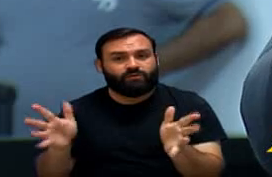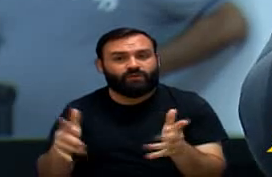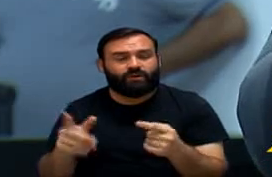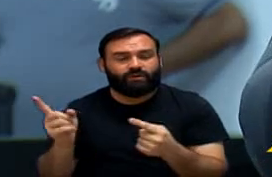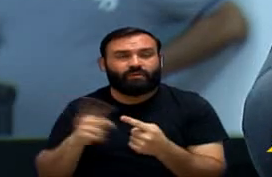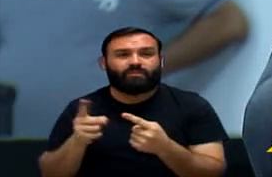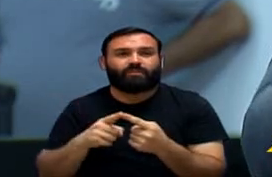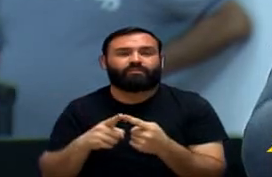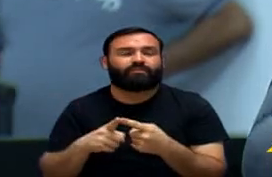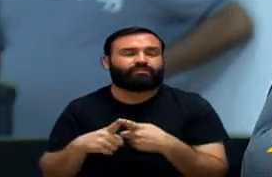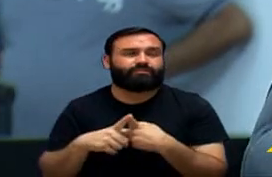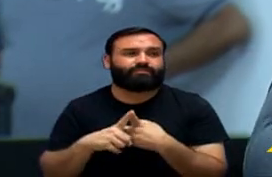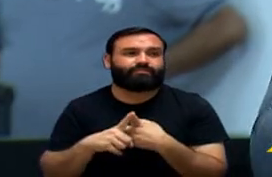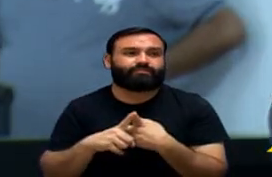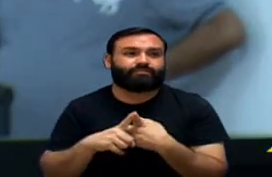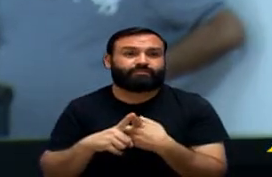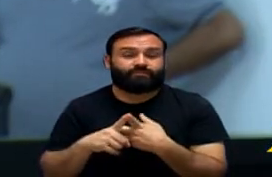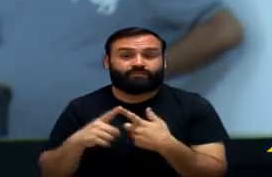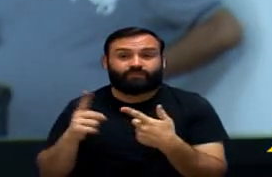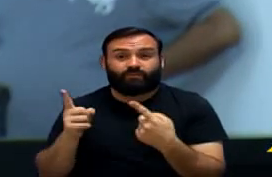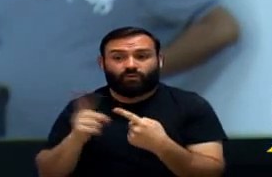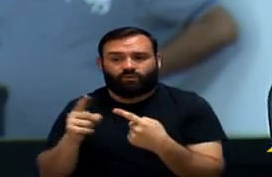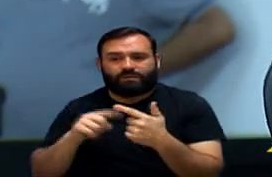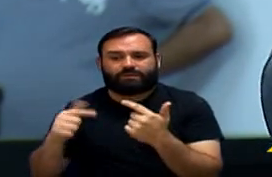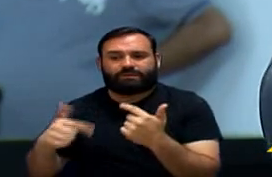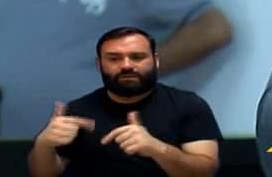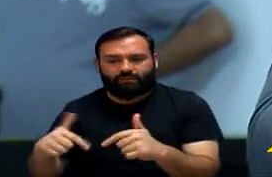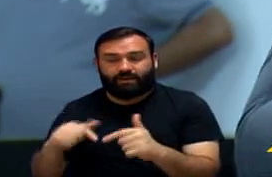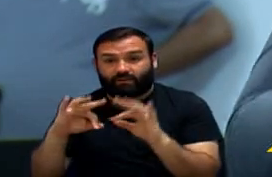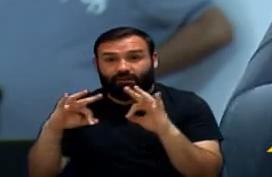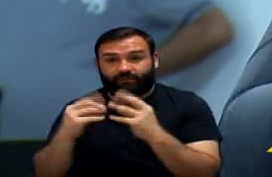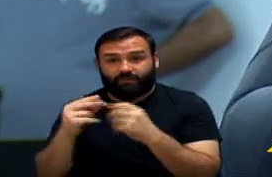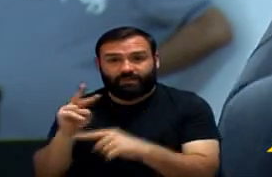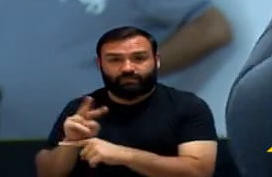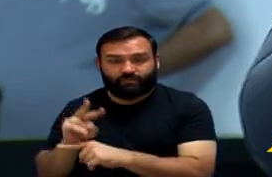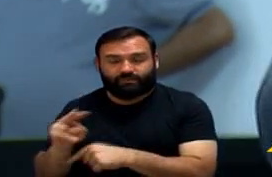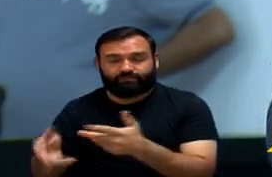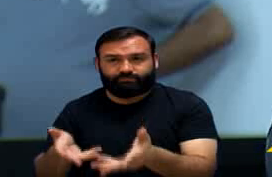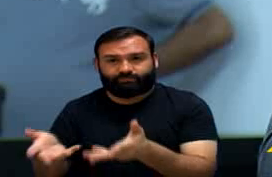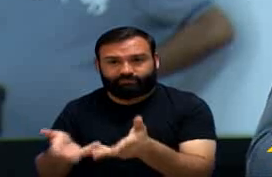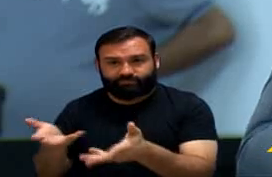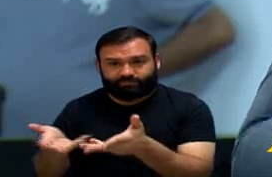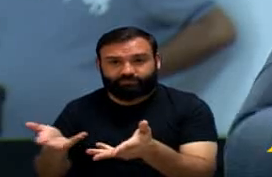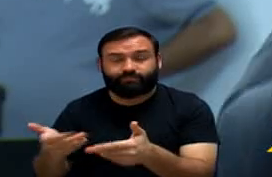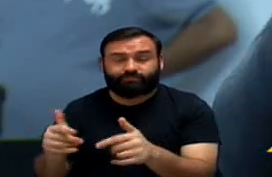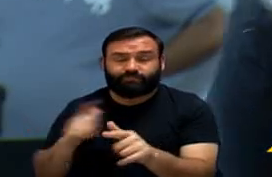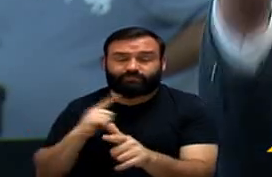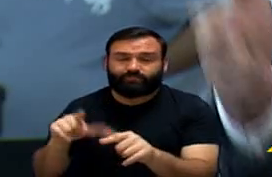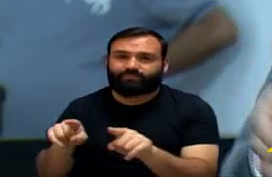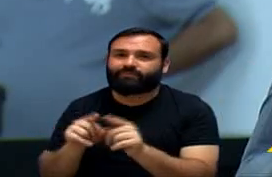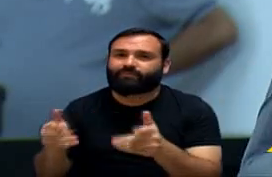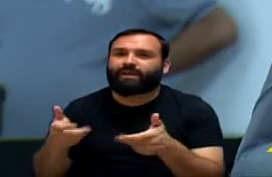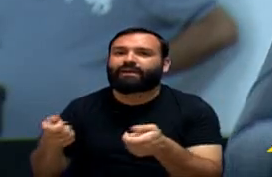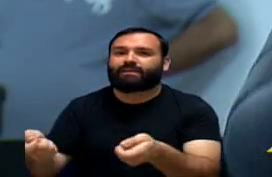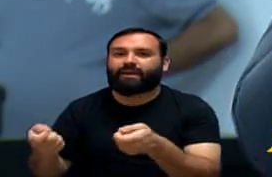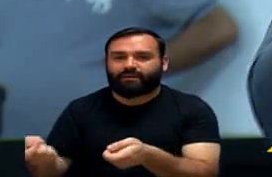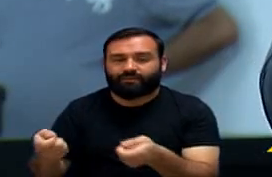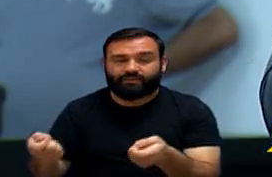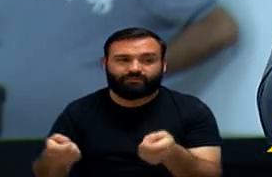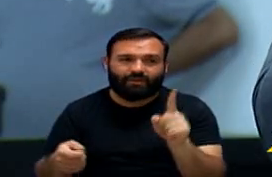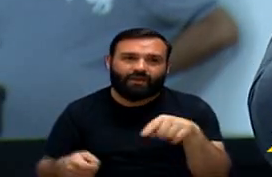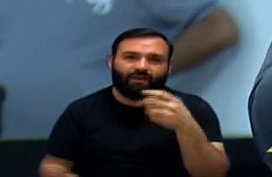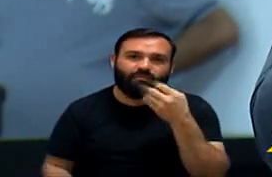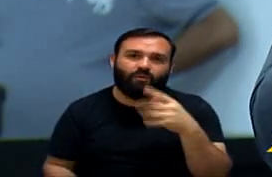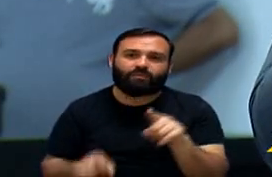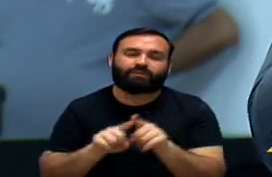Santos falou Vereador Luis Santos do motoqueiro trabalhador pai de família né que leva seu sustento para casa faz as entregas e o que seria